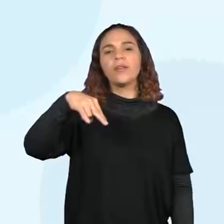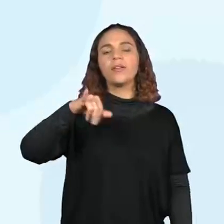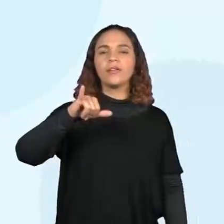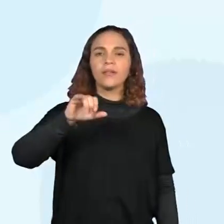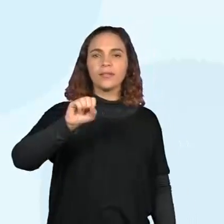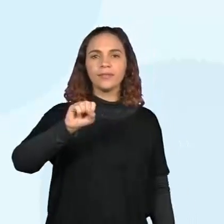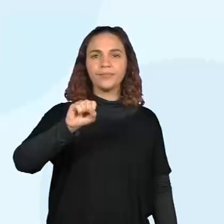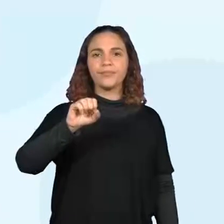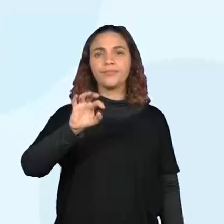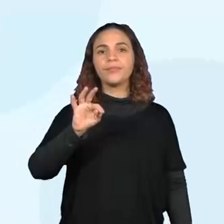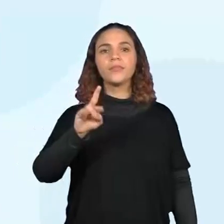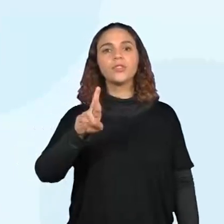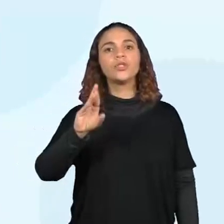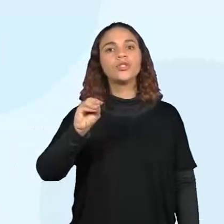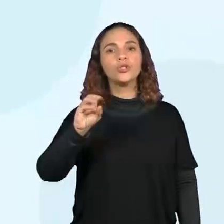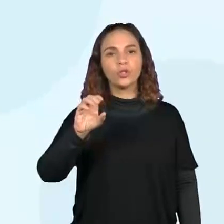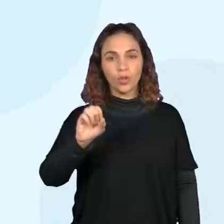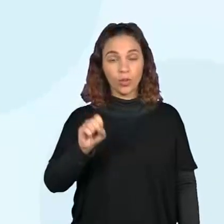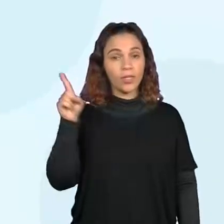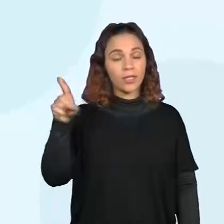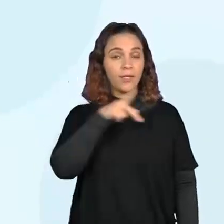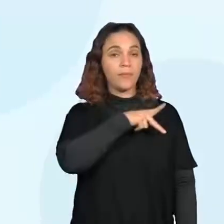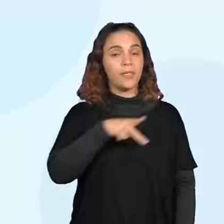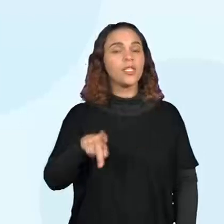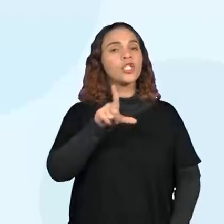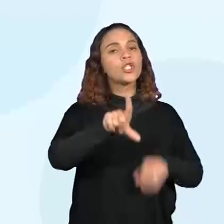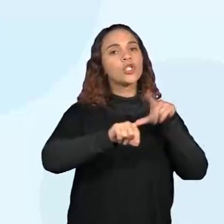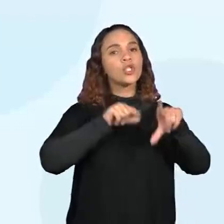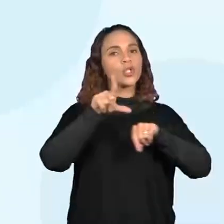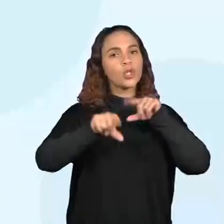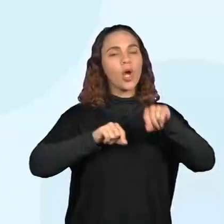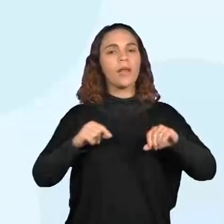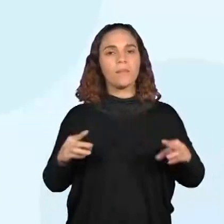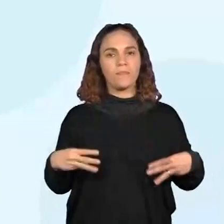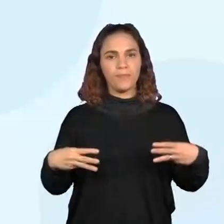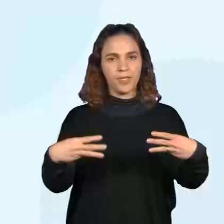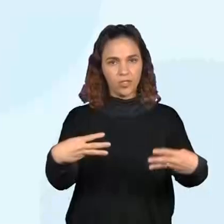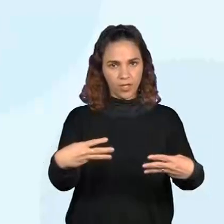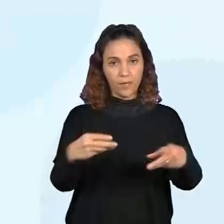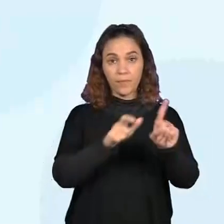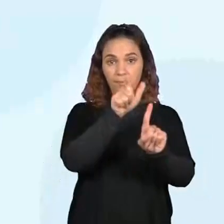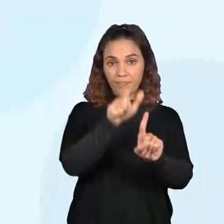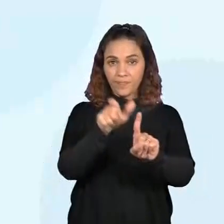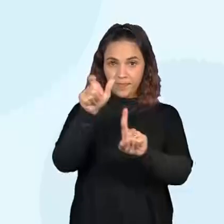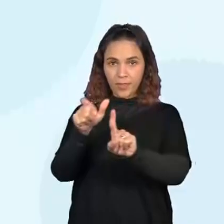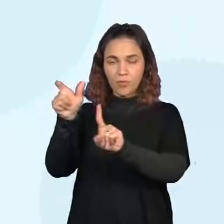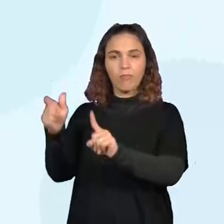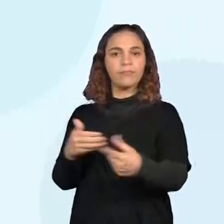Muito bem. Que são escolhidos diretamente por ele, pelo presidente,